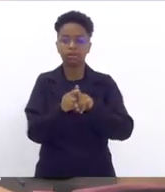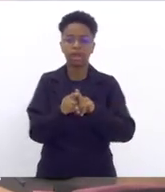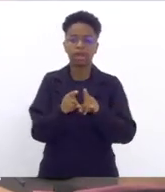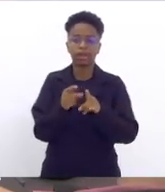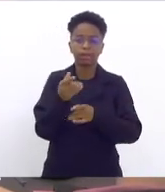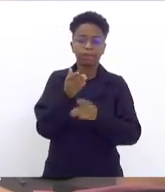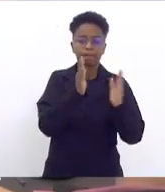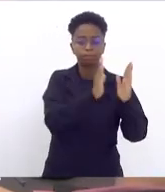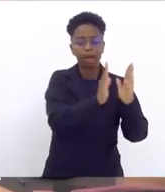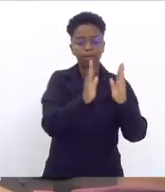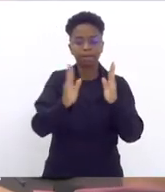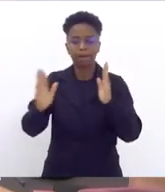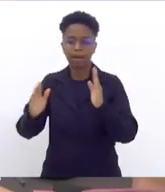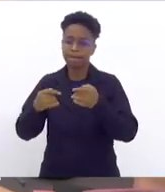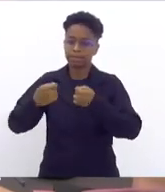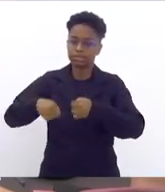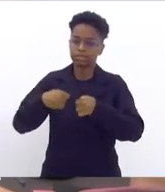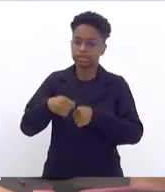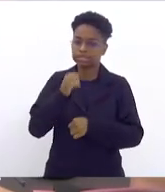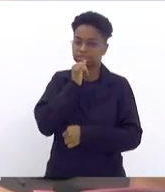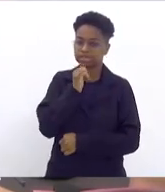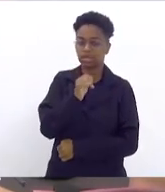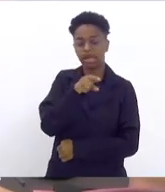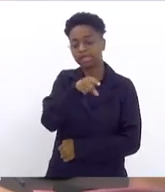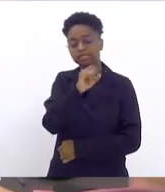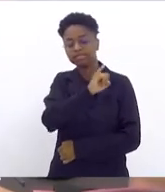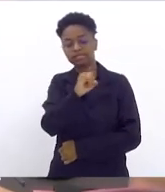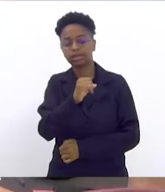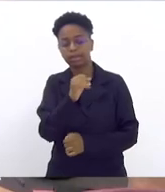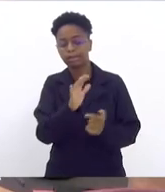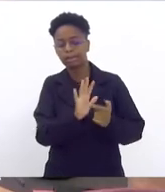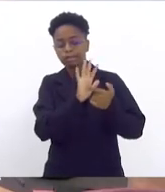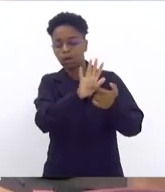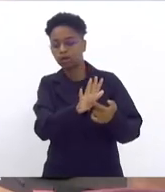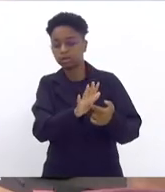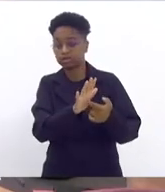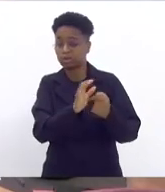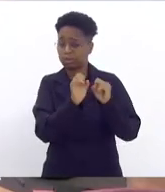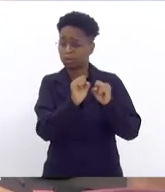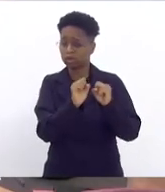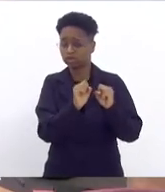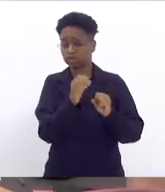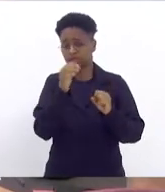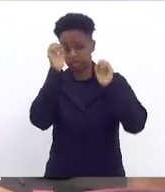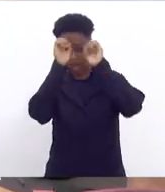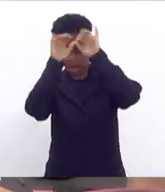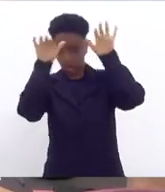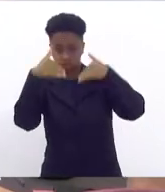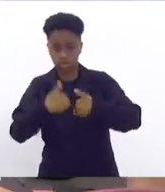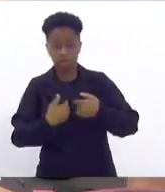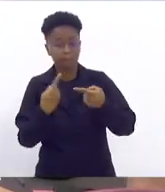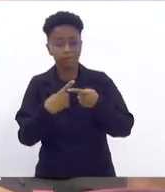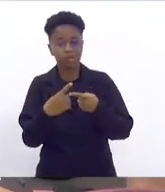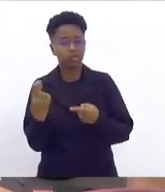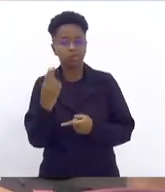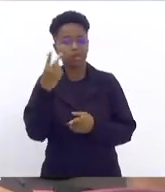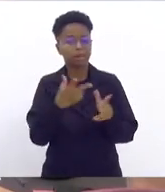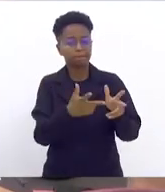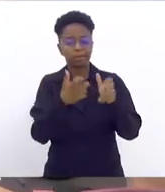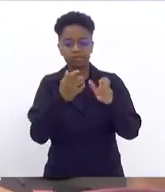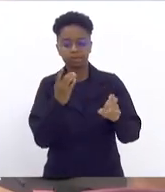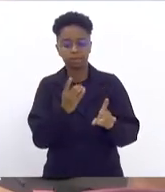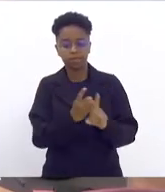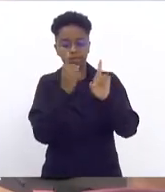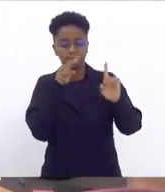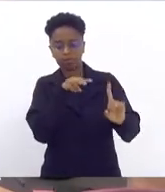com um aluno que aparentemente pode ter o TEA, já que não é um transtorno visível. Fala também sobre a carga horária que o professor pode